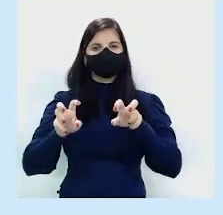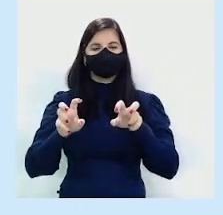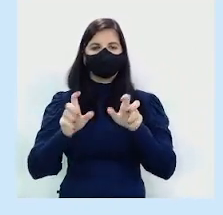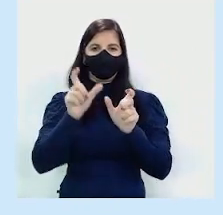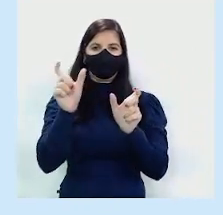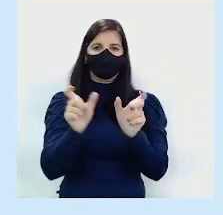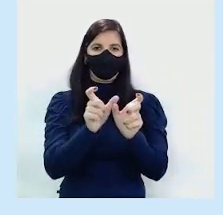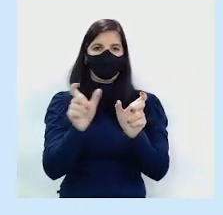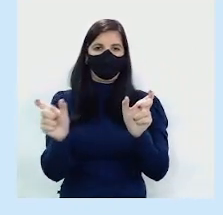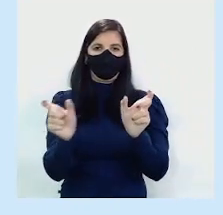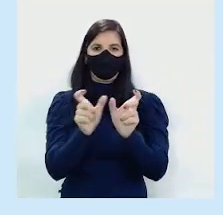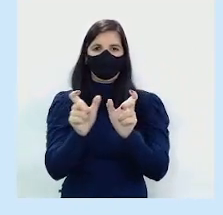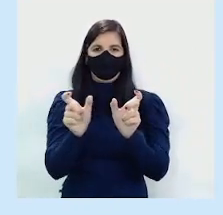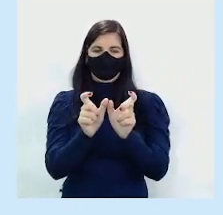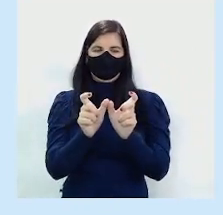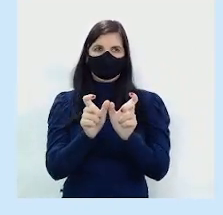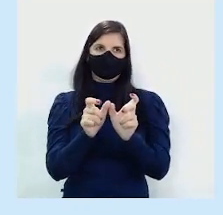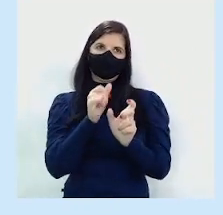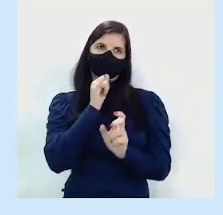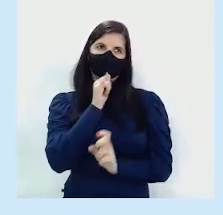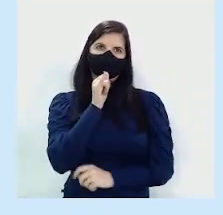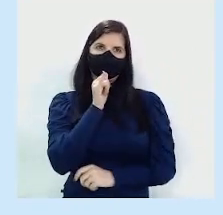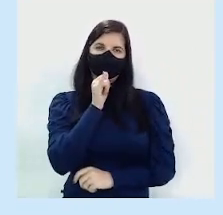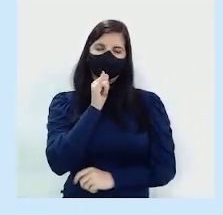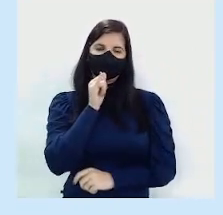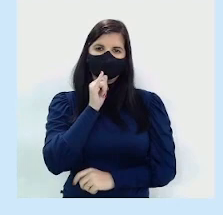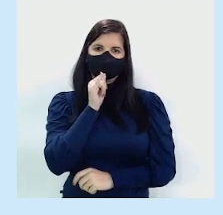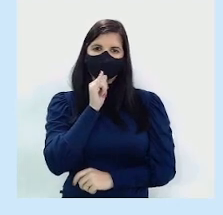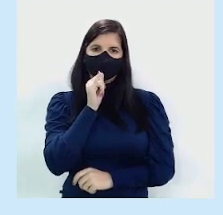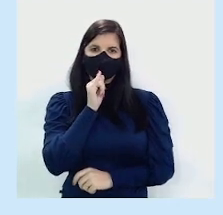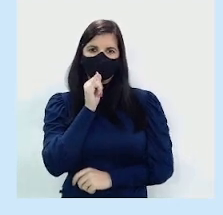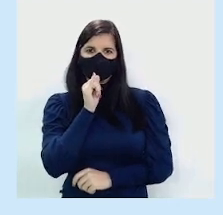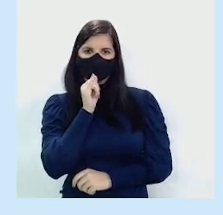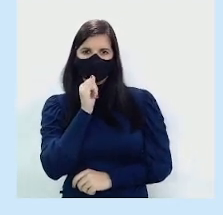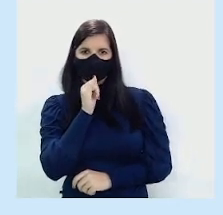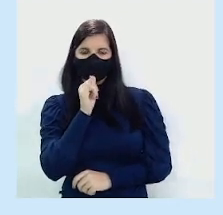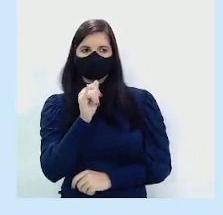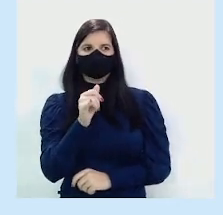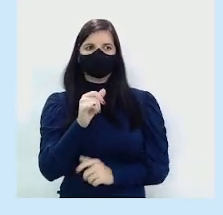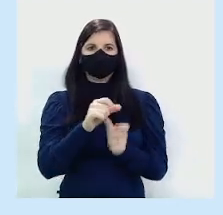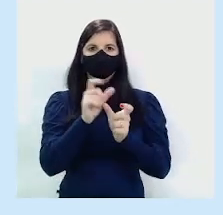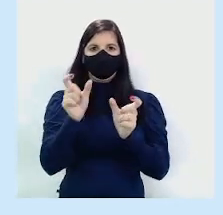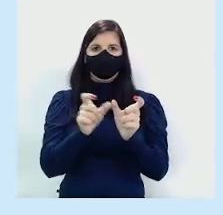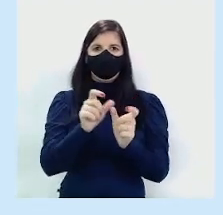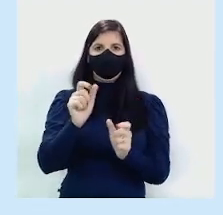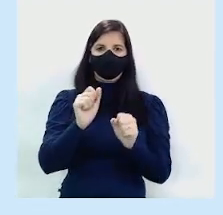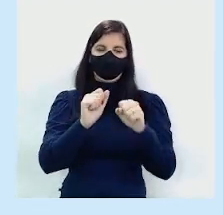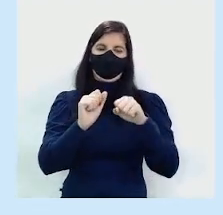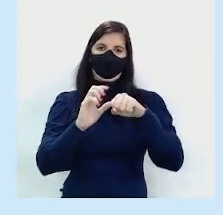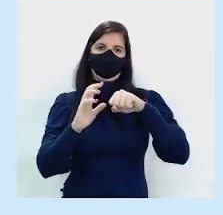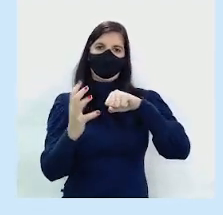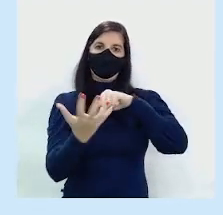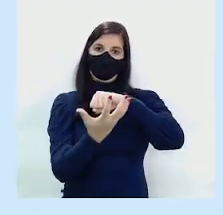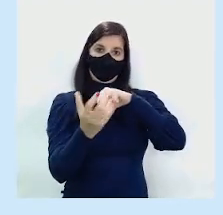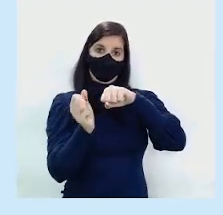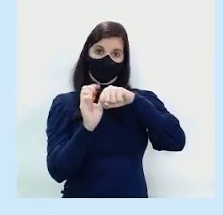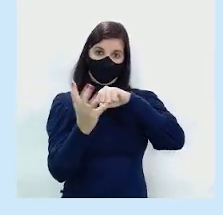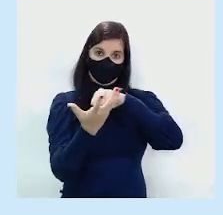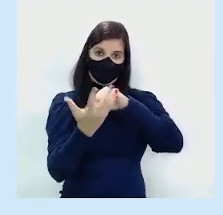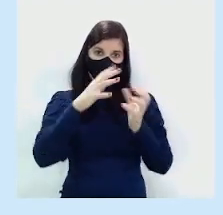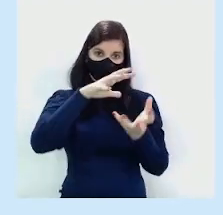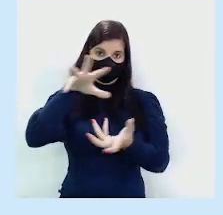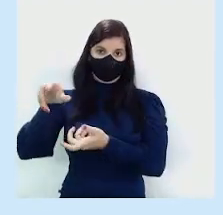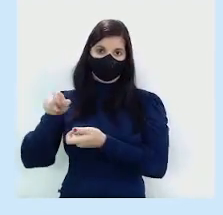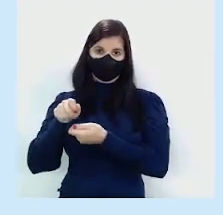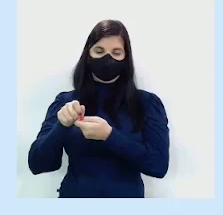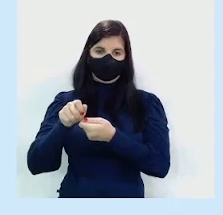termo como, talvez, o que seria uma pandemia, por exemplo. Então,